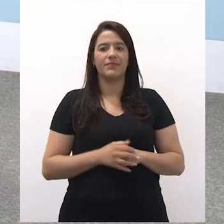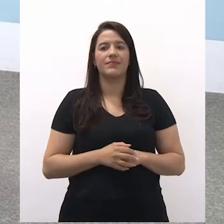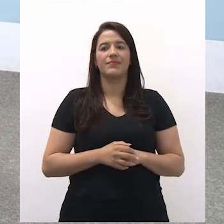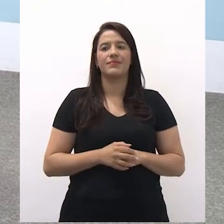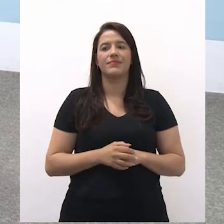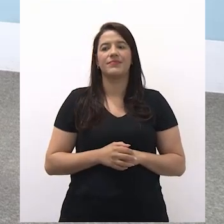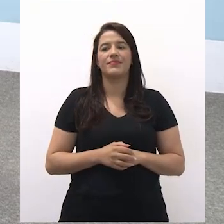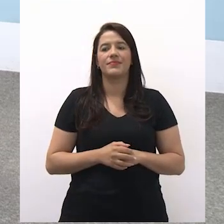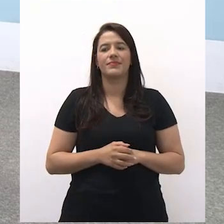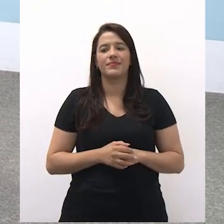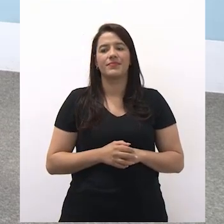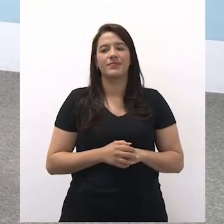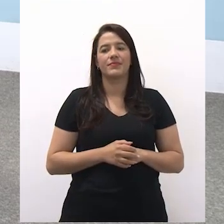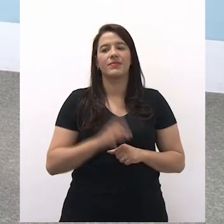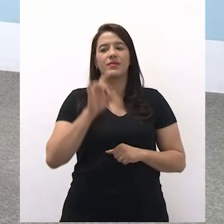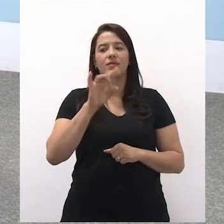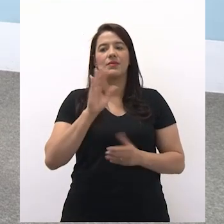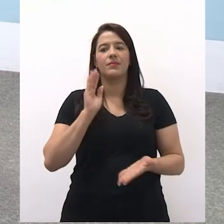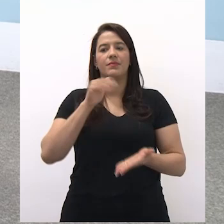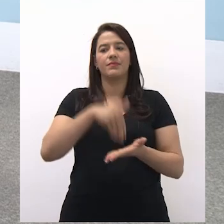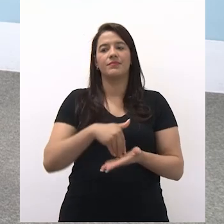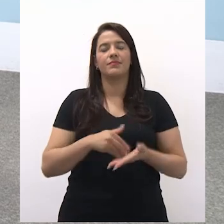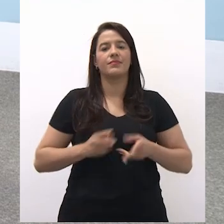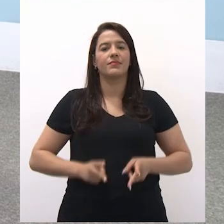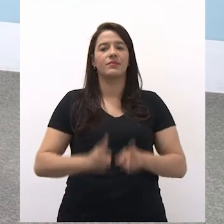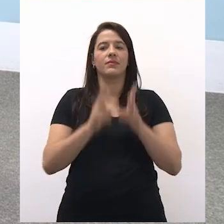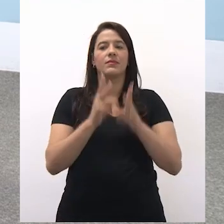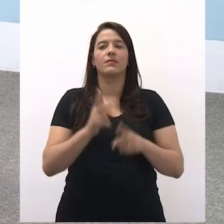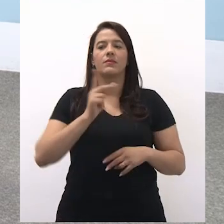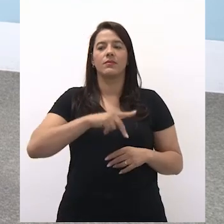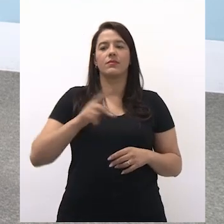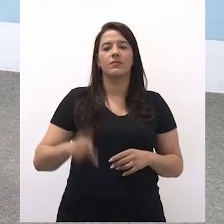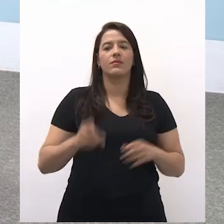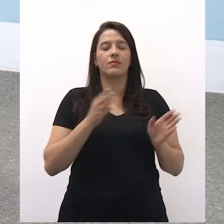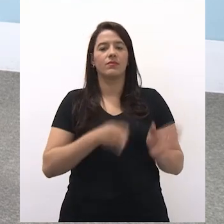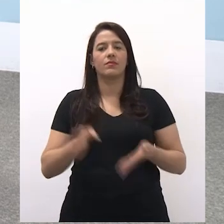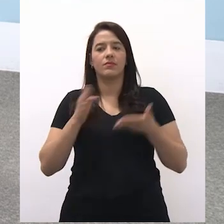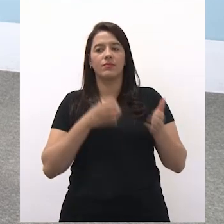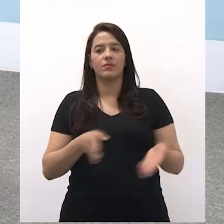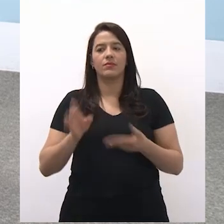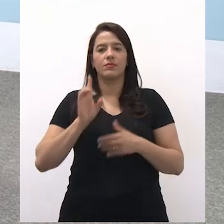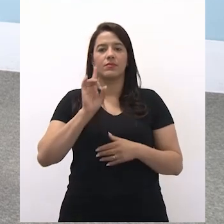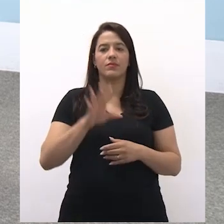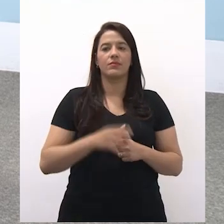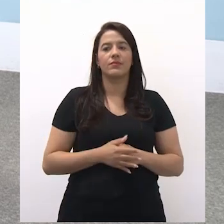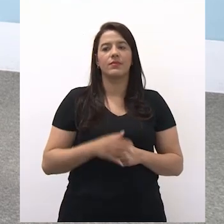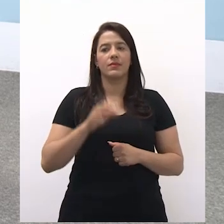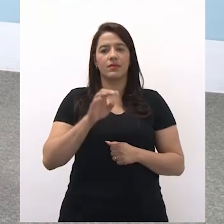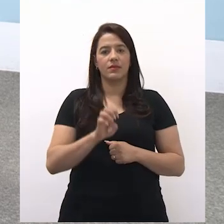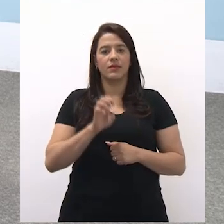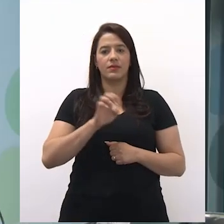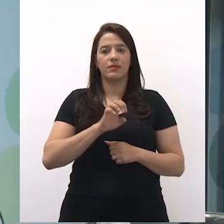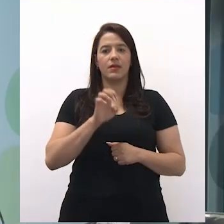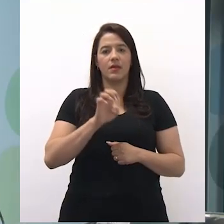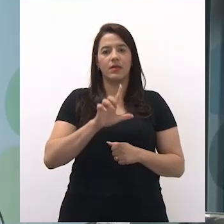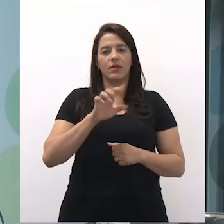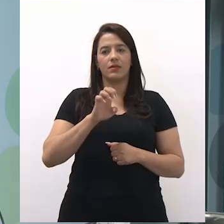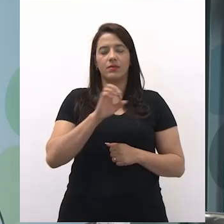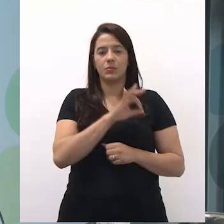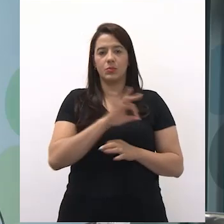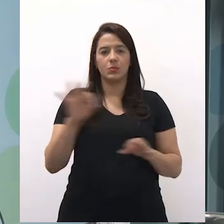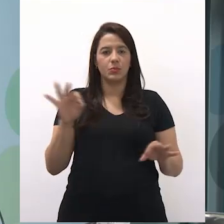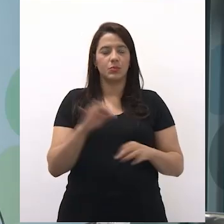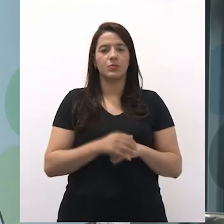Aqui, só para finalizar, a professora Rosângela, produtivo, excelente o ATPC.